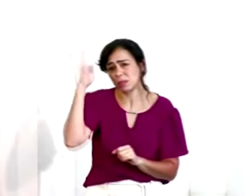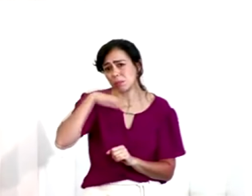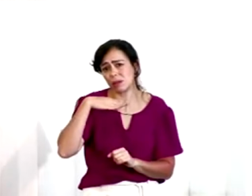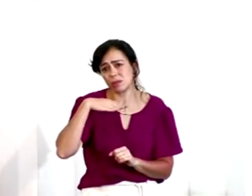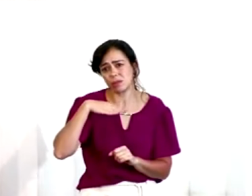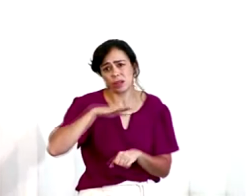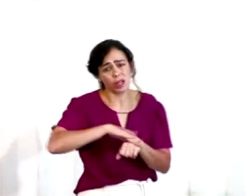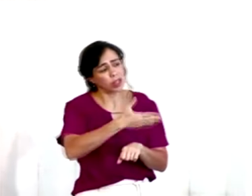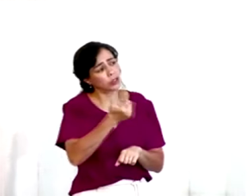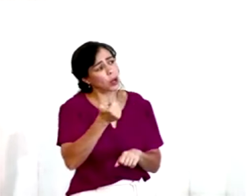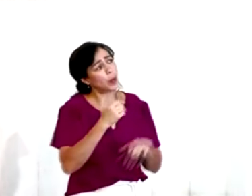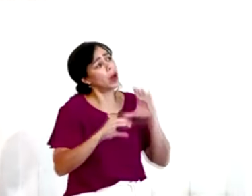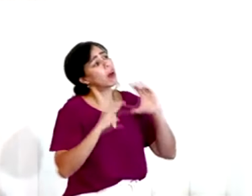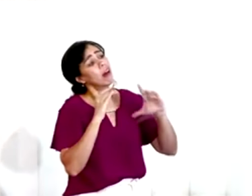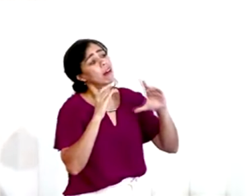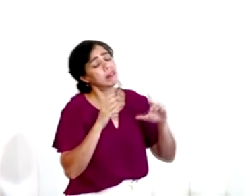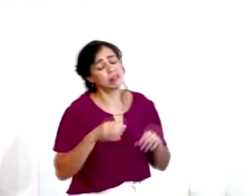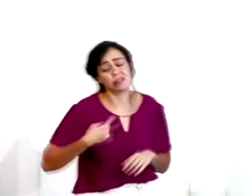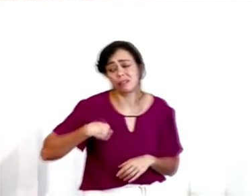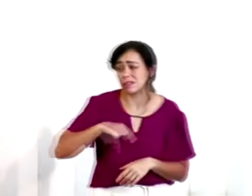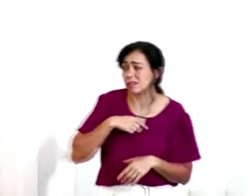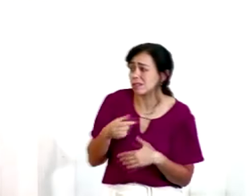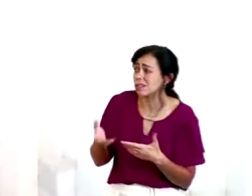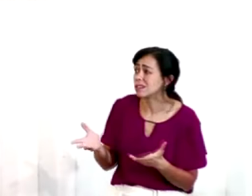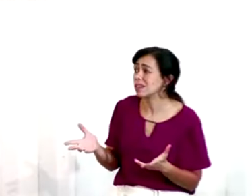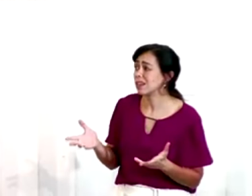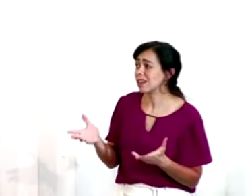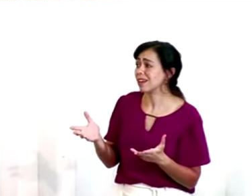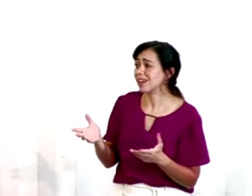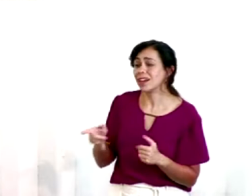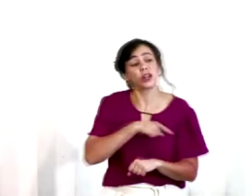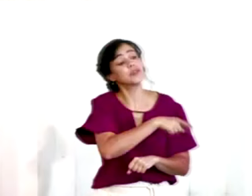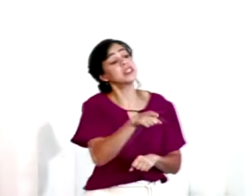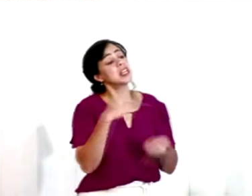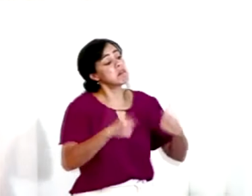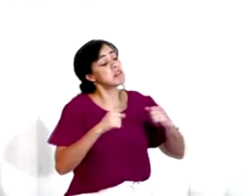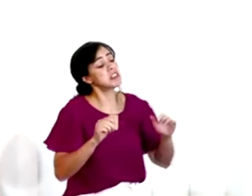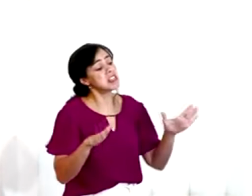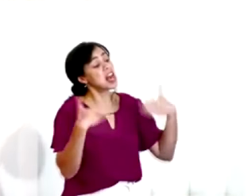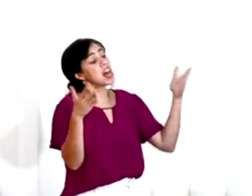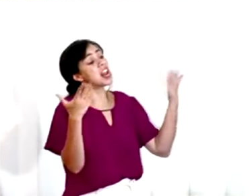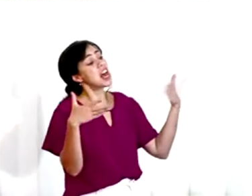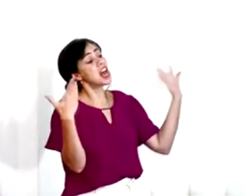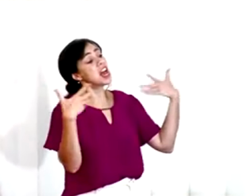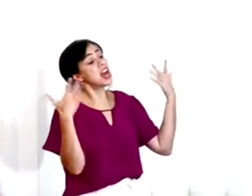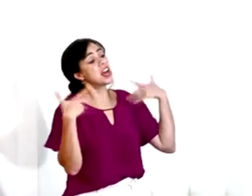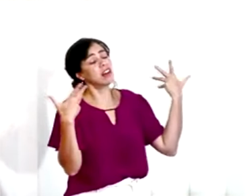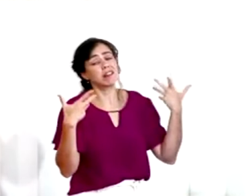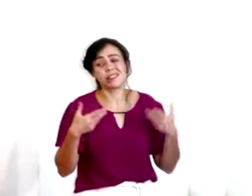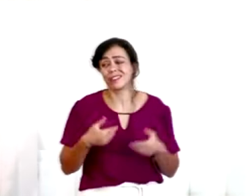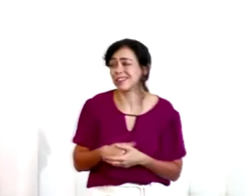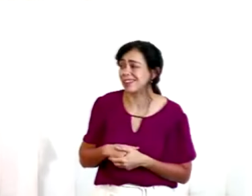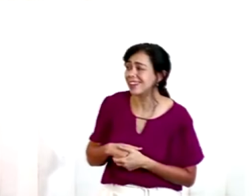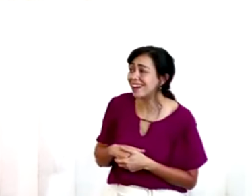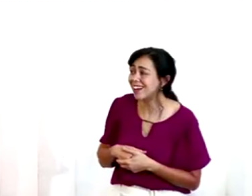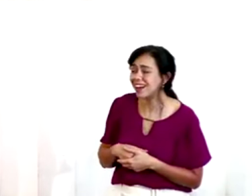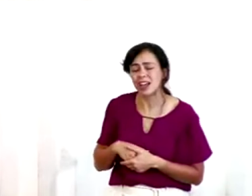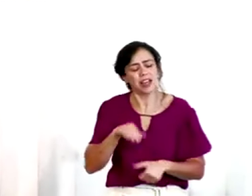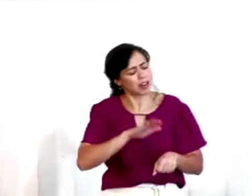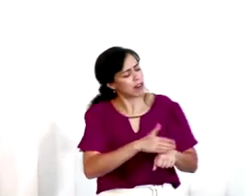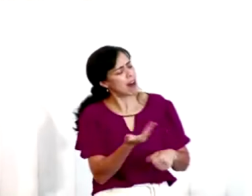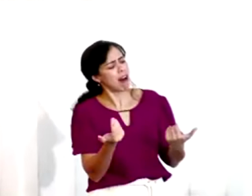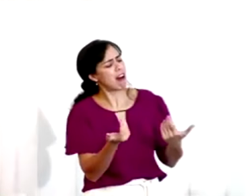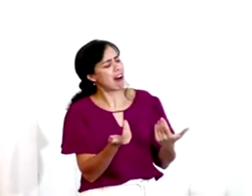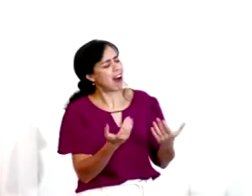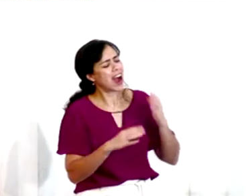os nossos opressores, que fôssemos alegres, dizendo: entoai-nos algum dos cânticos de